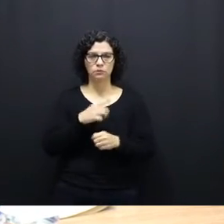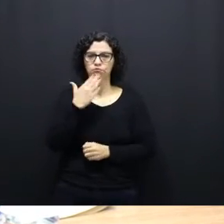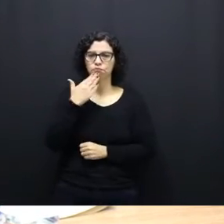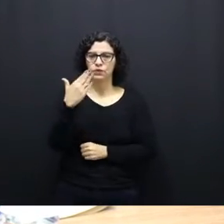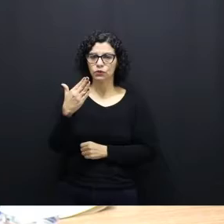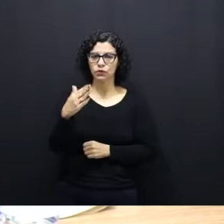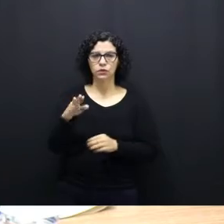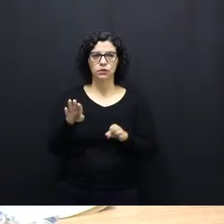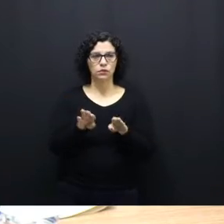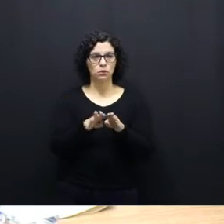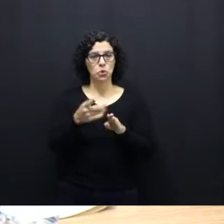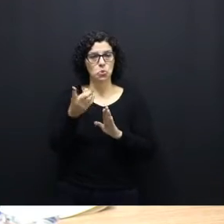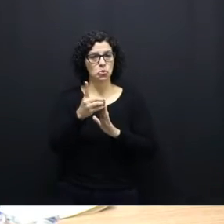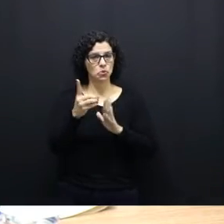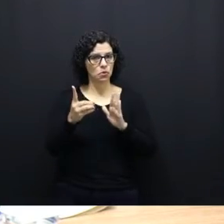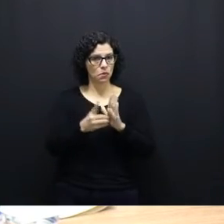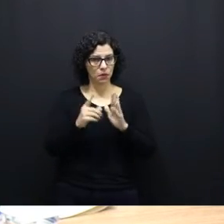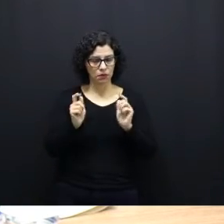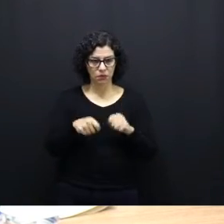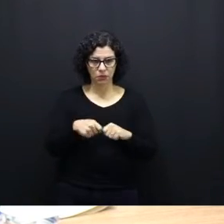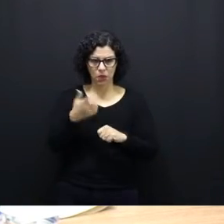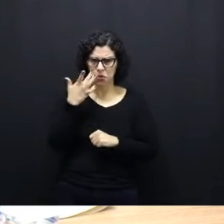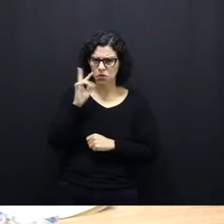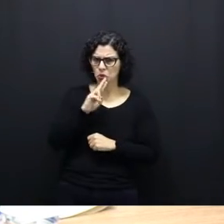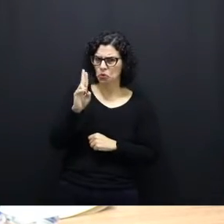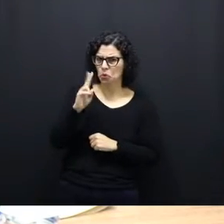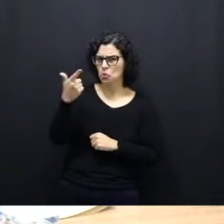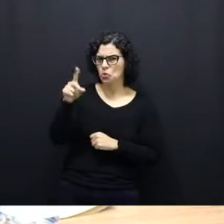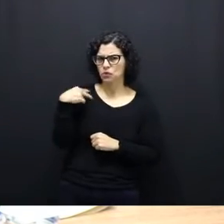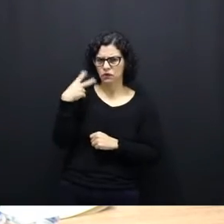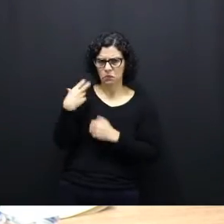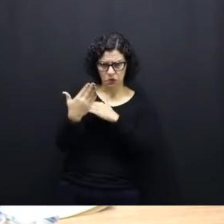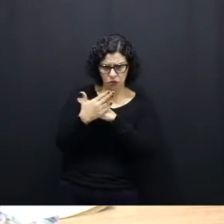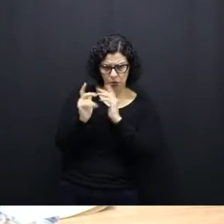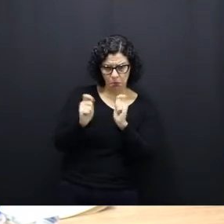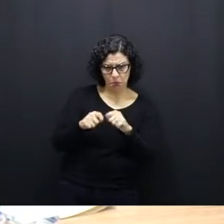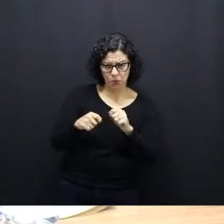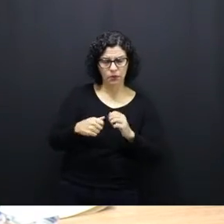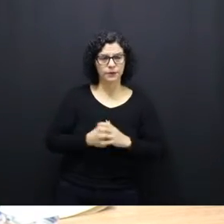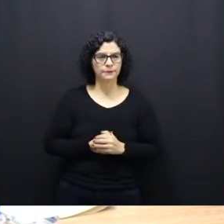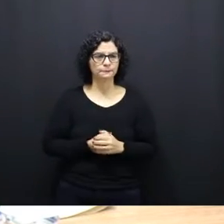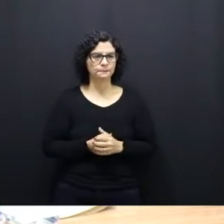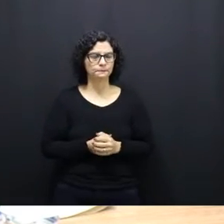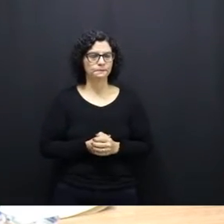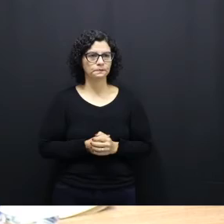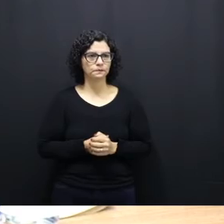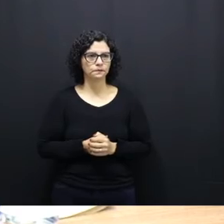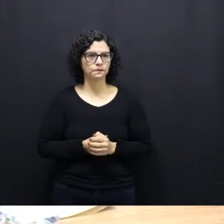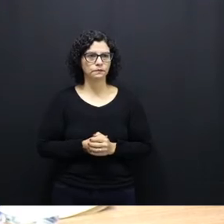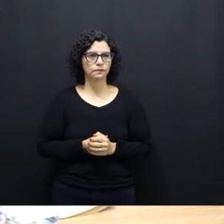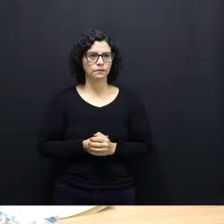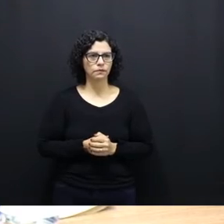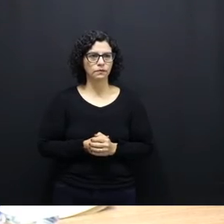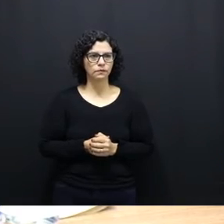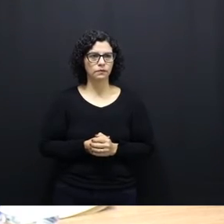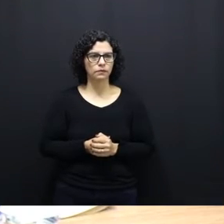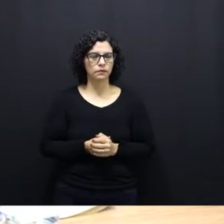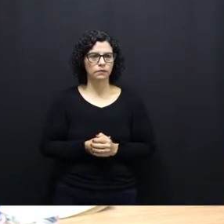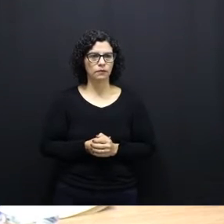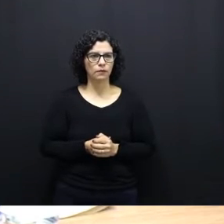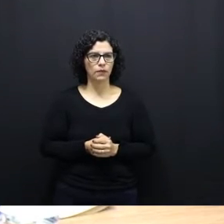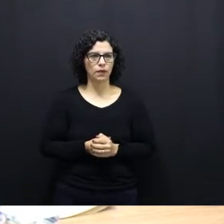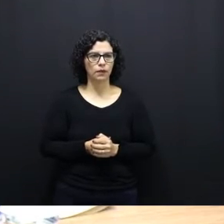apelo ou talvez algum outro documento se alguém um outro Nobre vai dar quiser sugerir para aqui tem